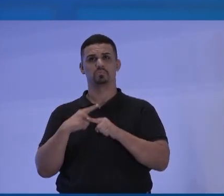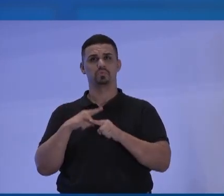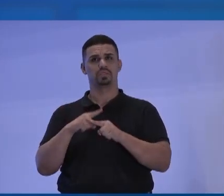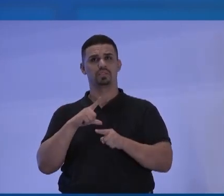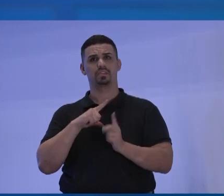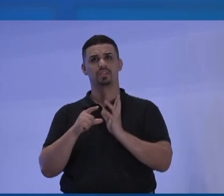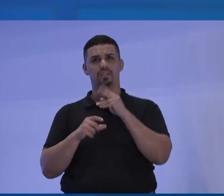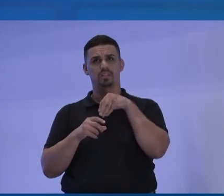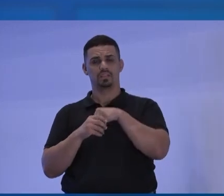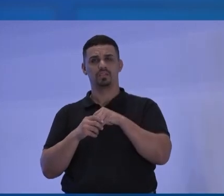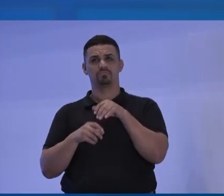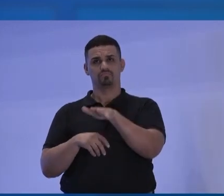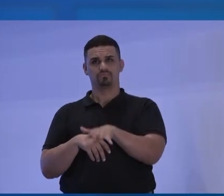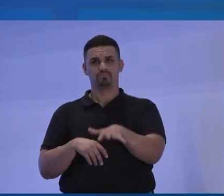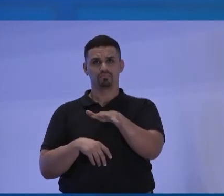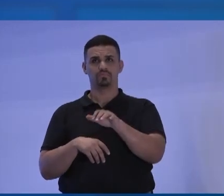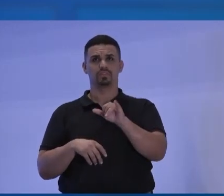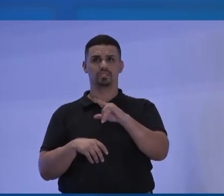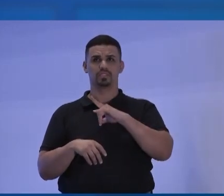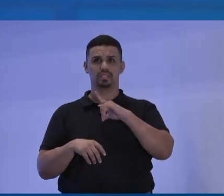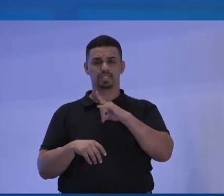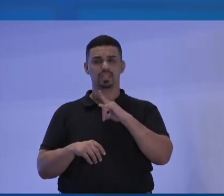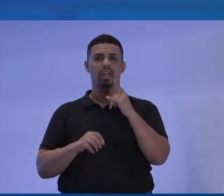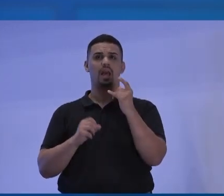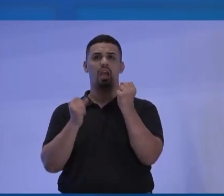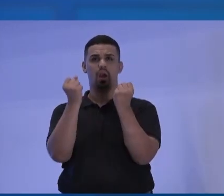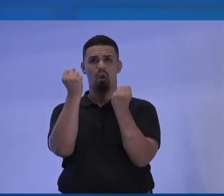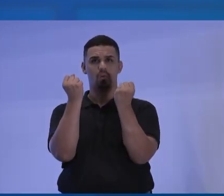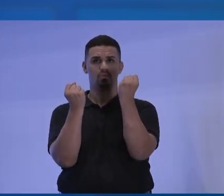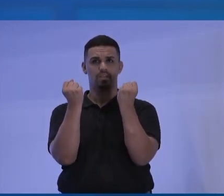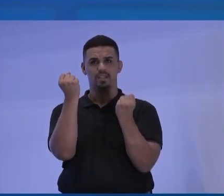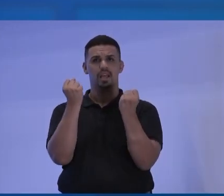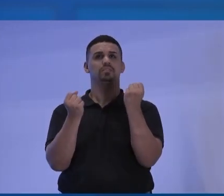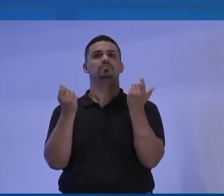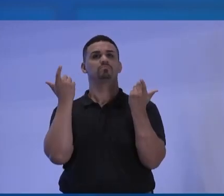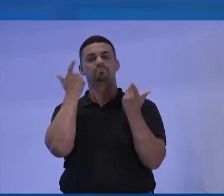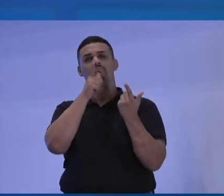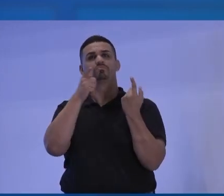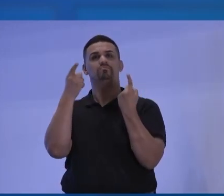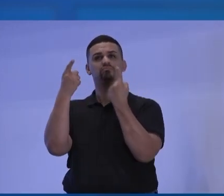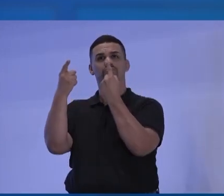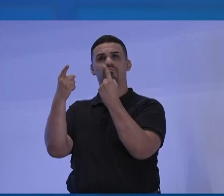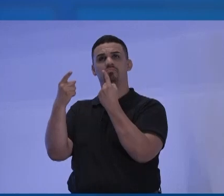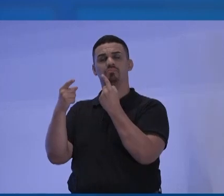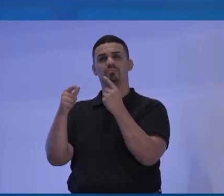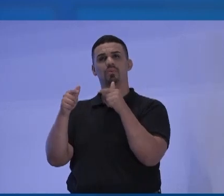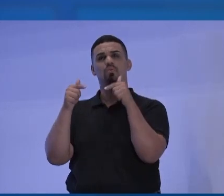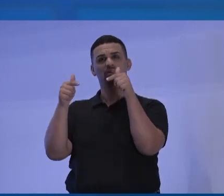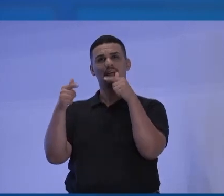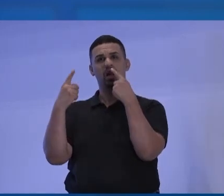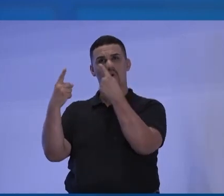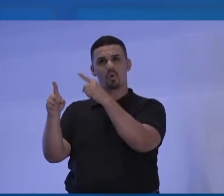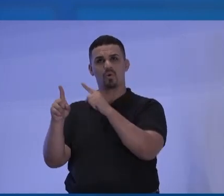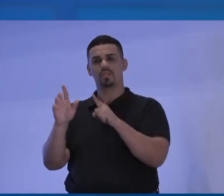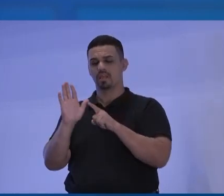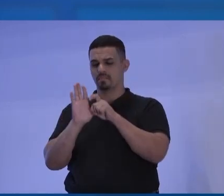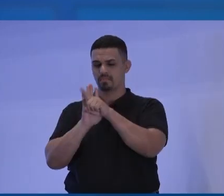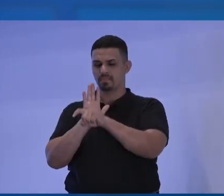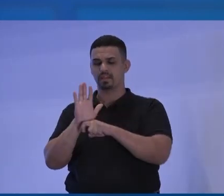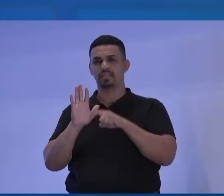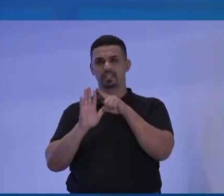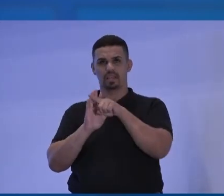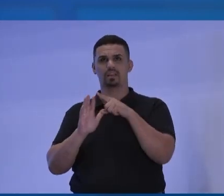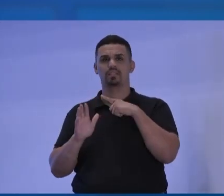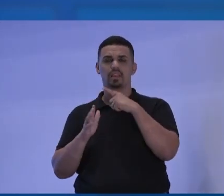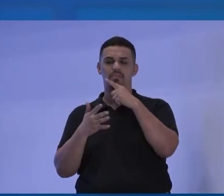nós nascemos com a imunidade para combater o micobactério? Então, outros fatores podem permear o